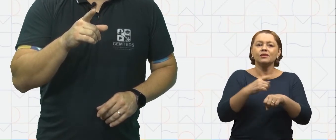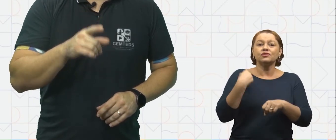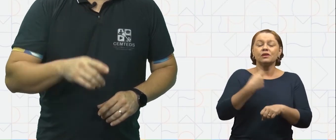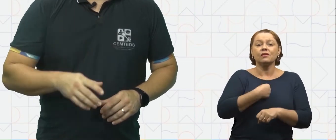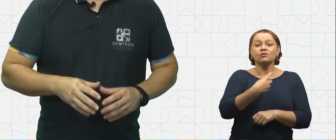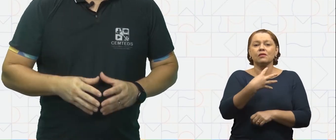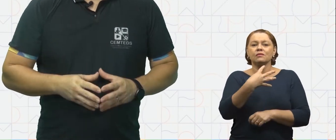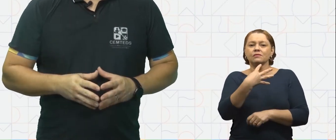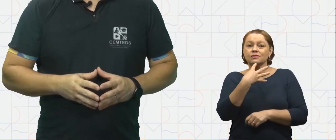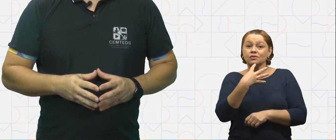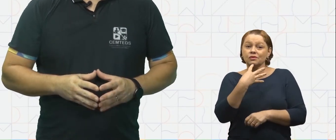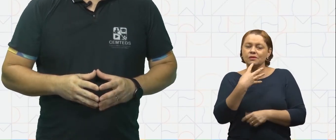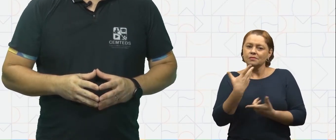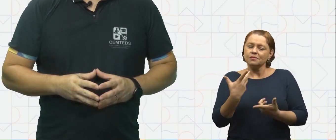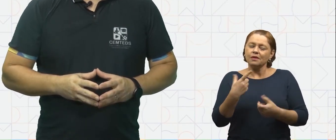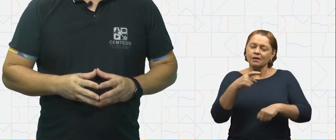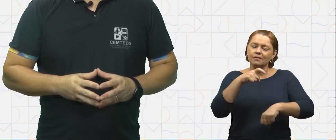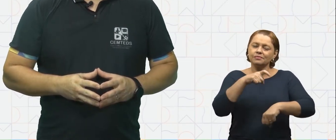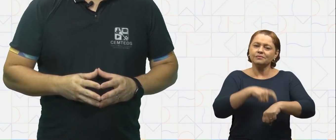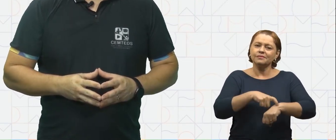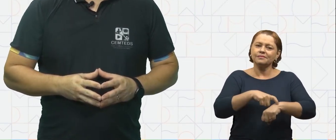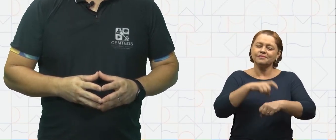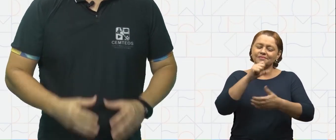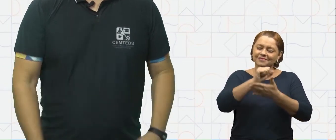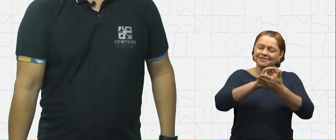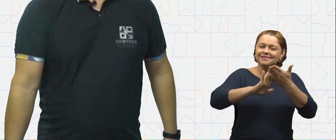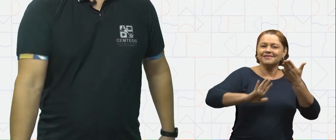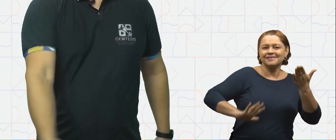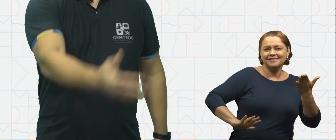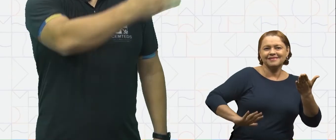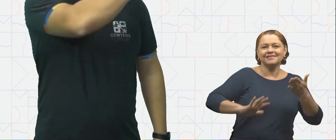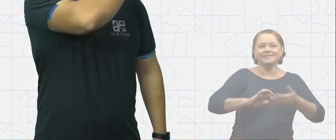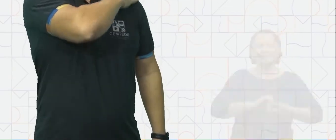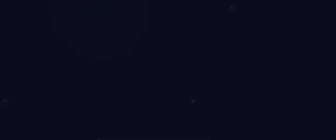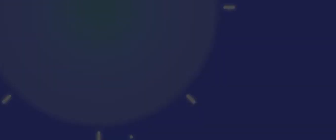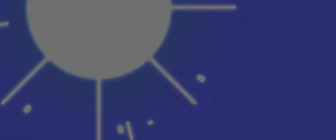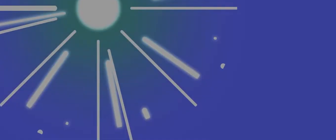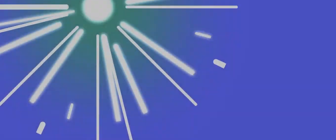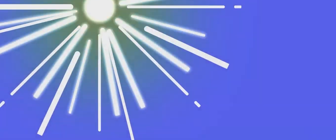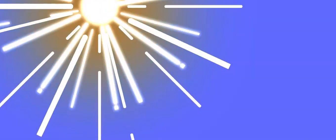nossos conhecimentos, porque chegou a hora da atividade.